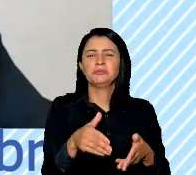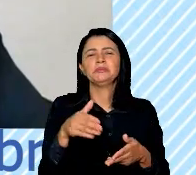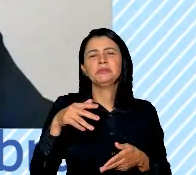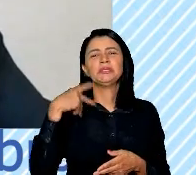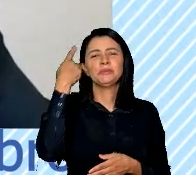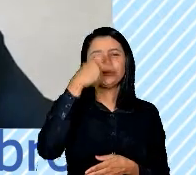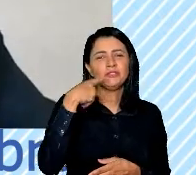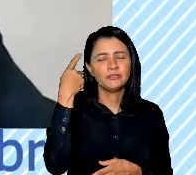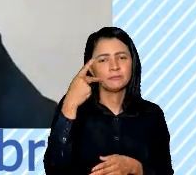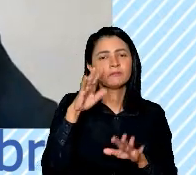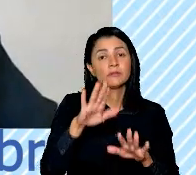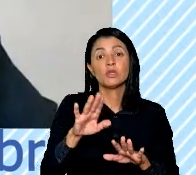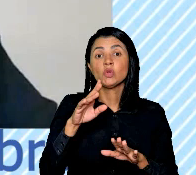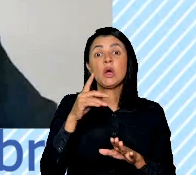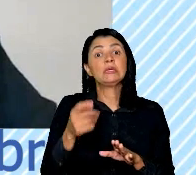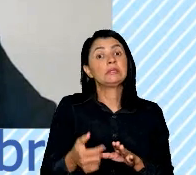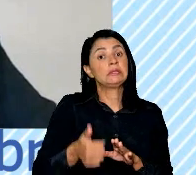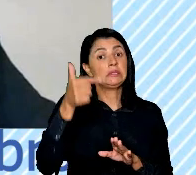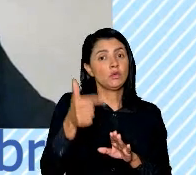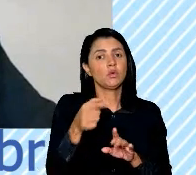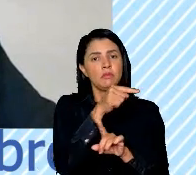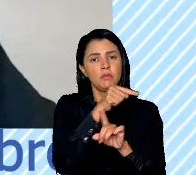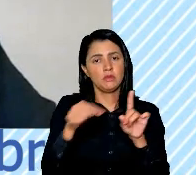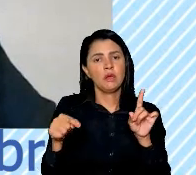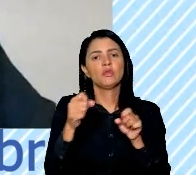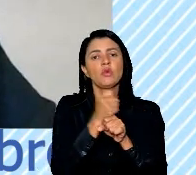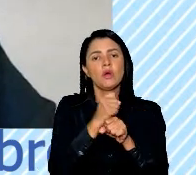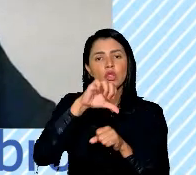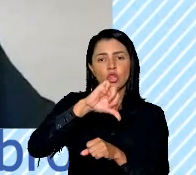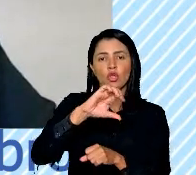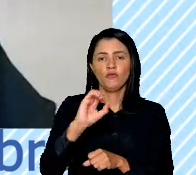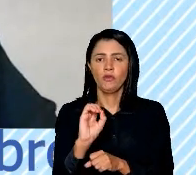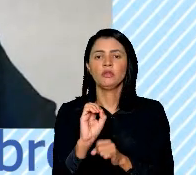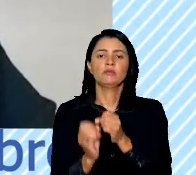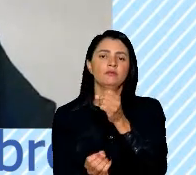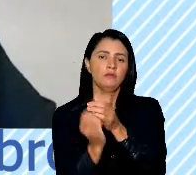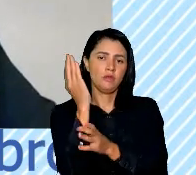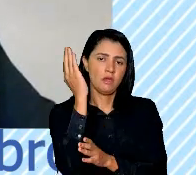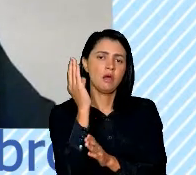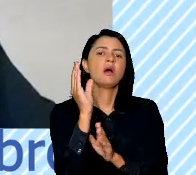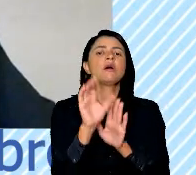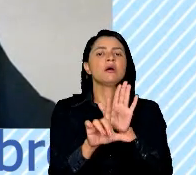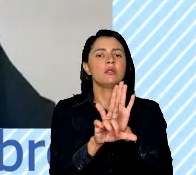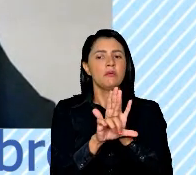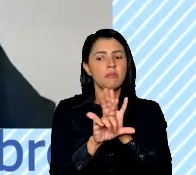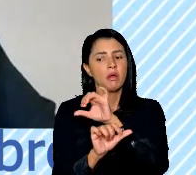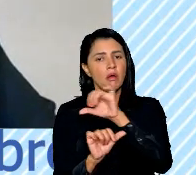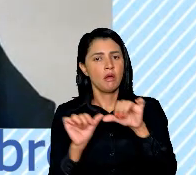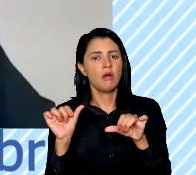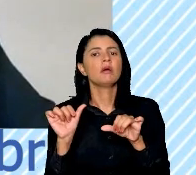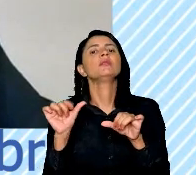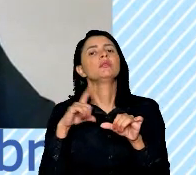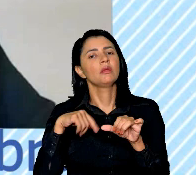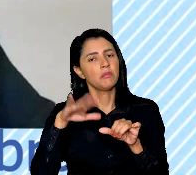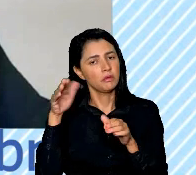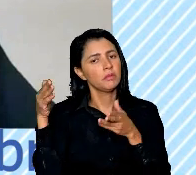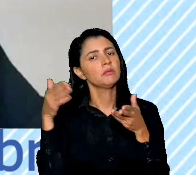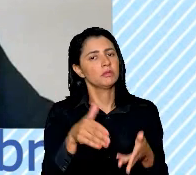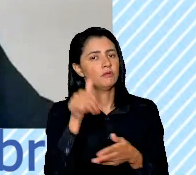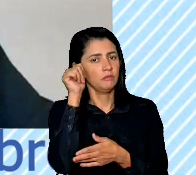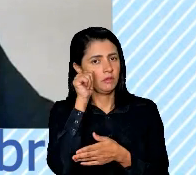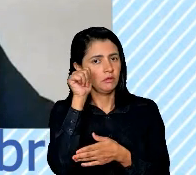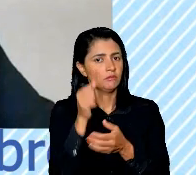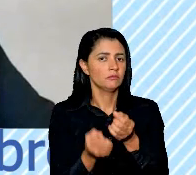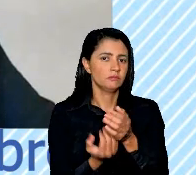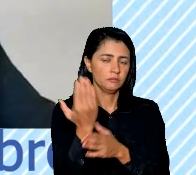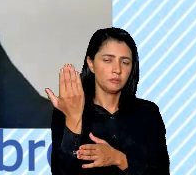apenas na segunda metade dos anos 90 foram criadas leis com o objetivo de mudar essa realidade. Primeiramente, foi estabelecido o